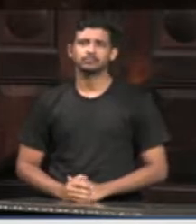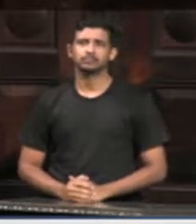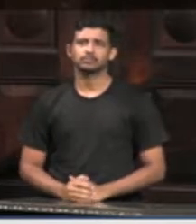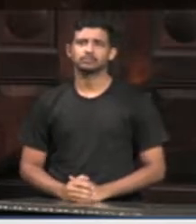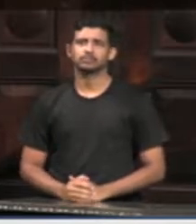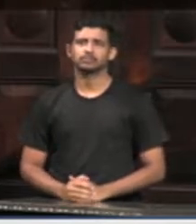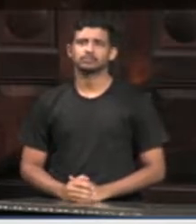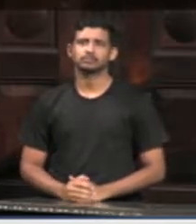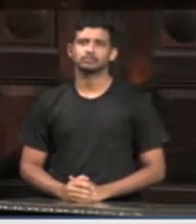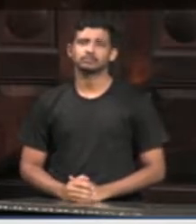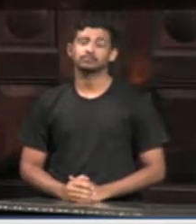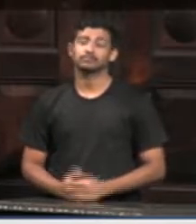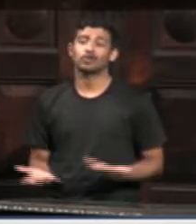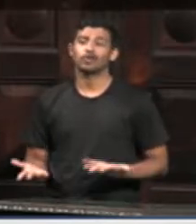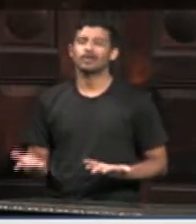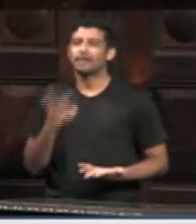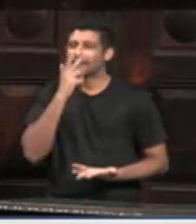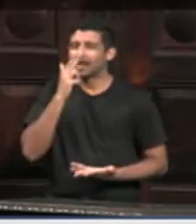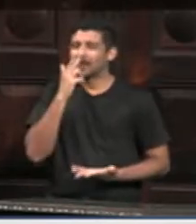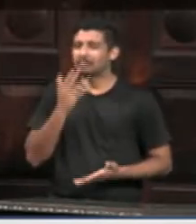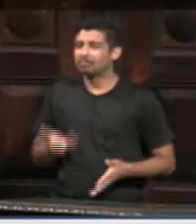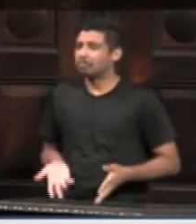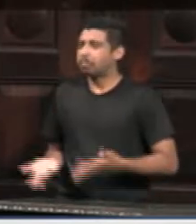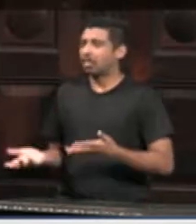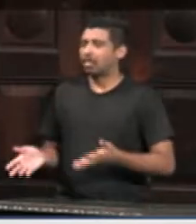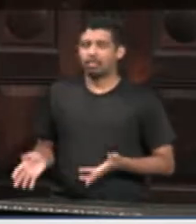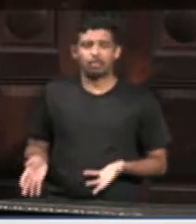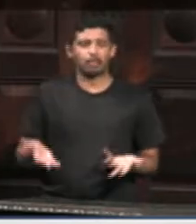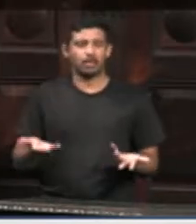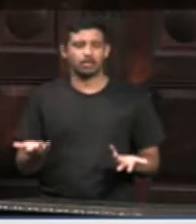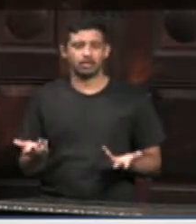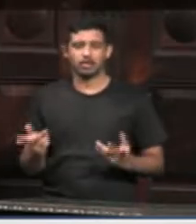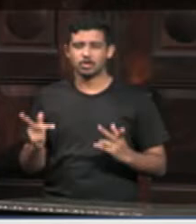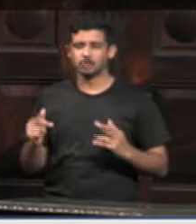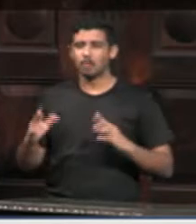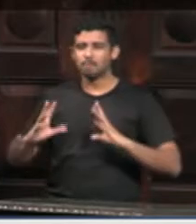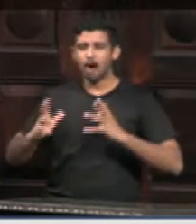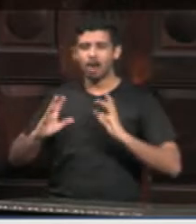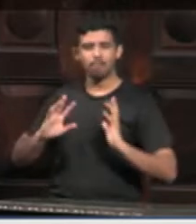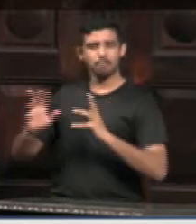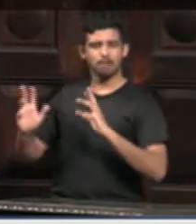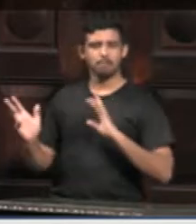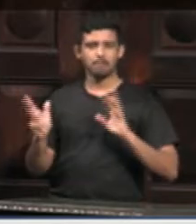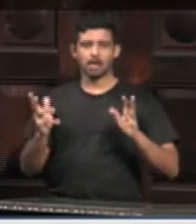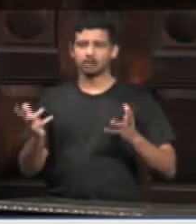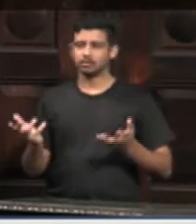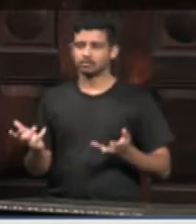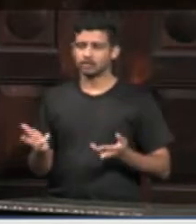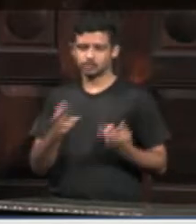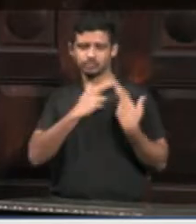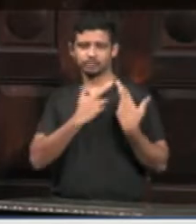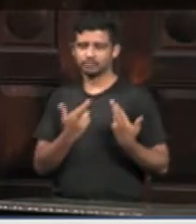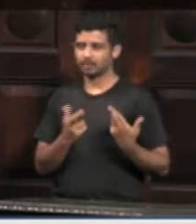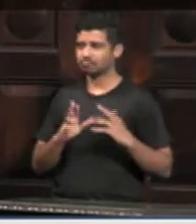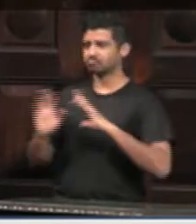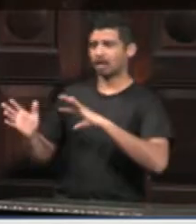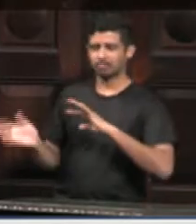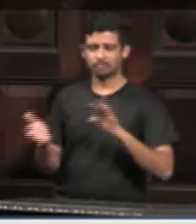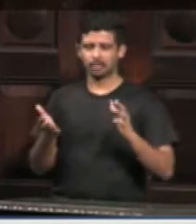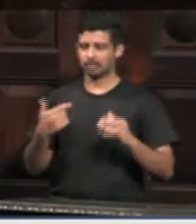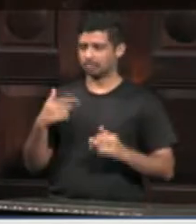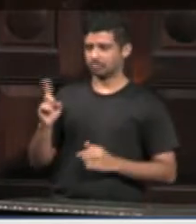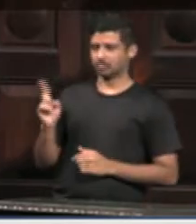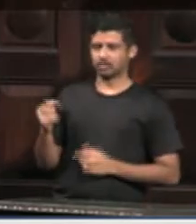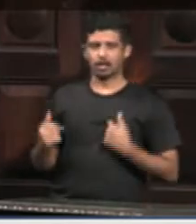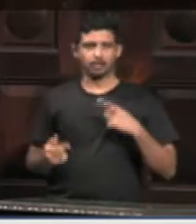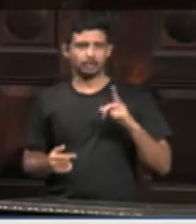Estamos vivendo um impasse, mas que caracteriza a irresponsabilidade em relação à saúde da população